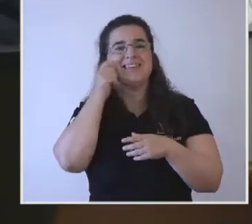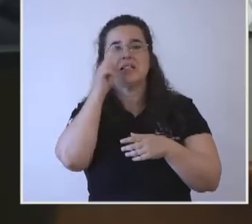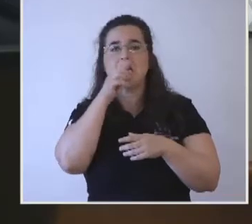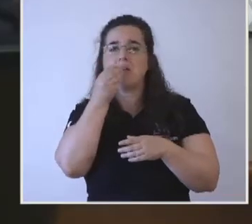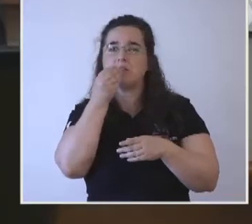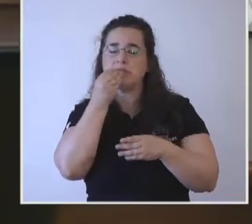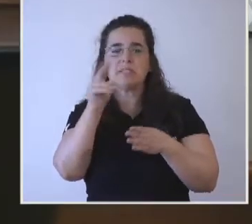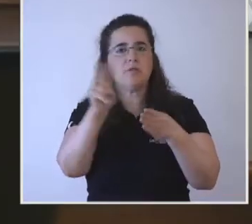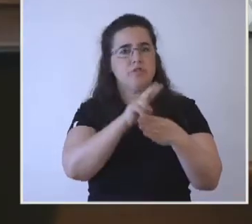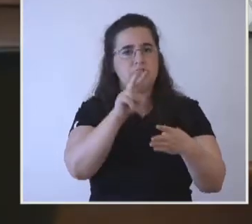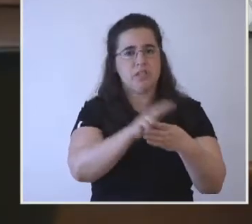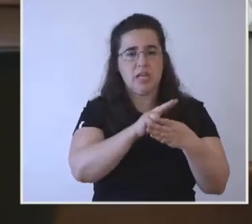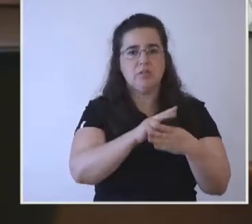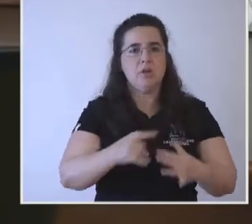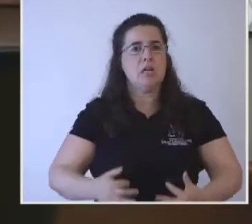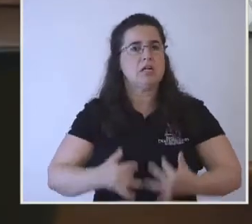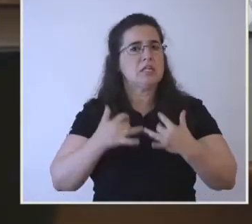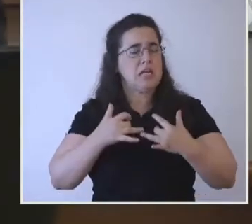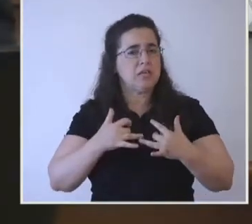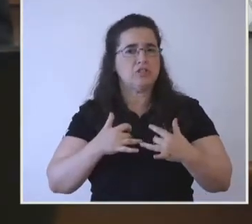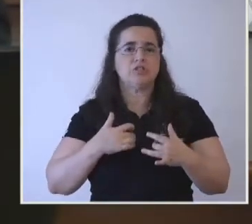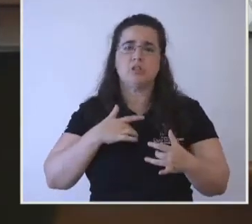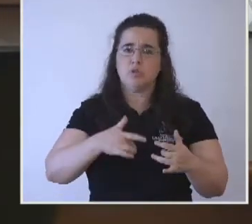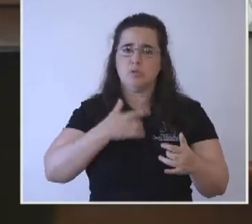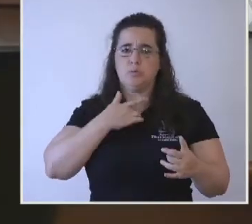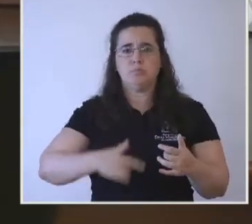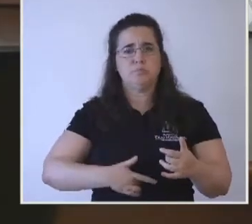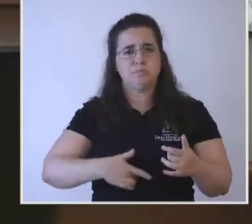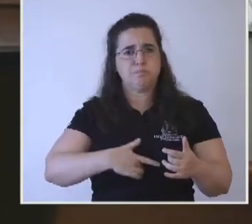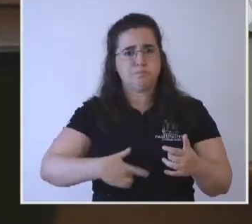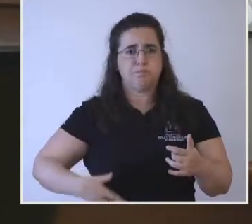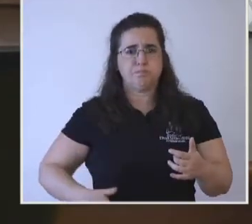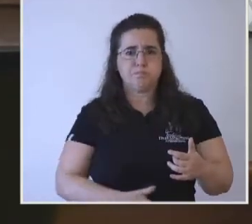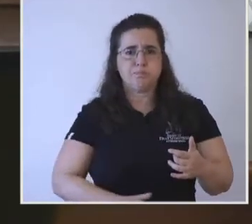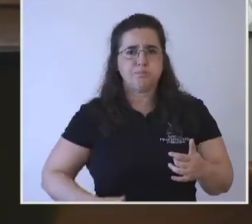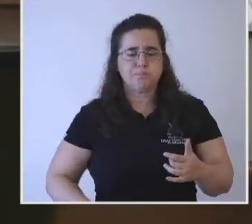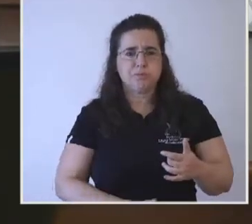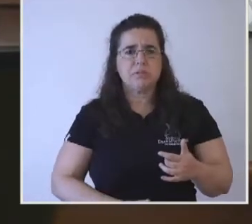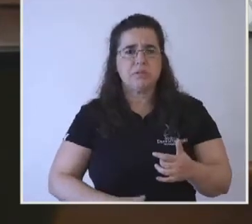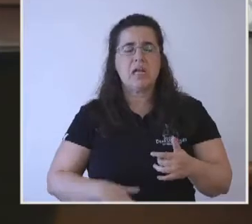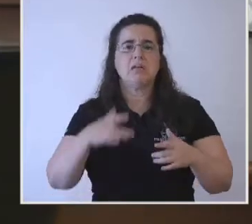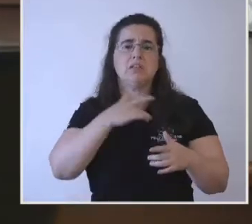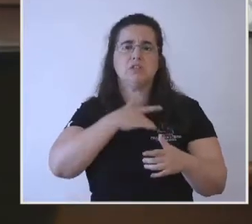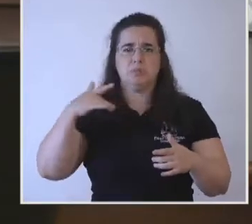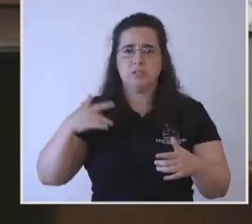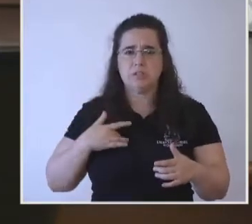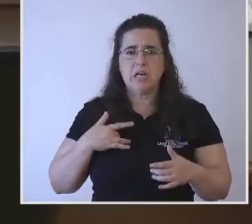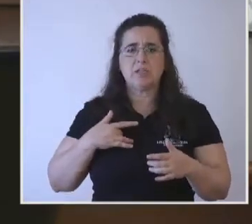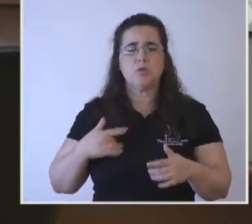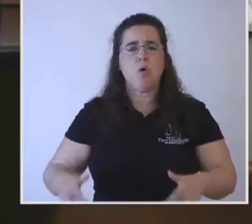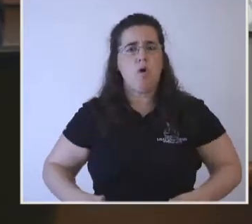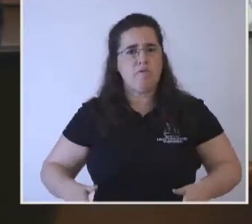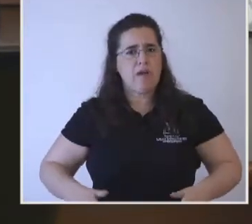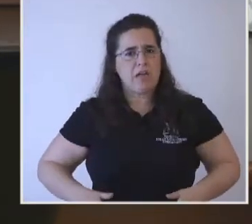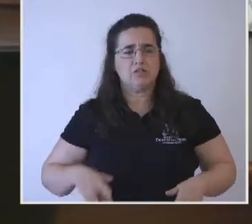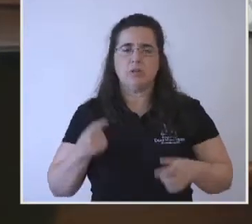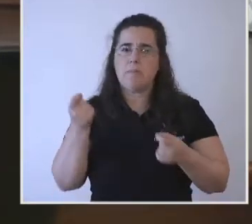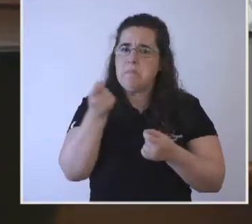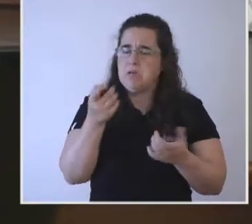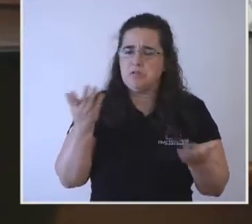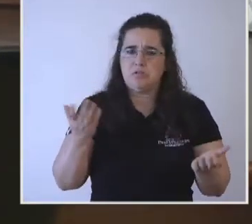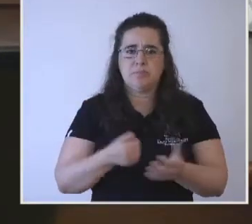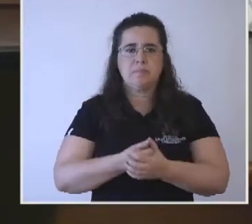cancro, especialmente do aparelho gastrointestinal, do aparelho genital feminino e possivelmente do respiratório. E a maior parte dos fatores de risco